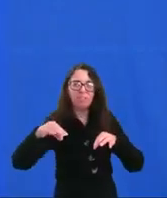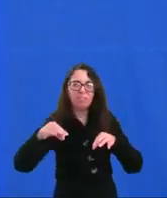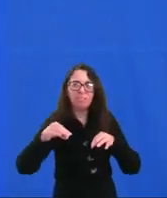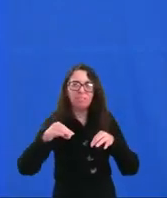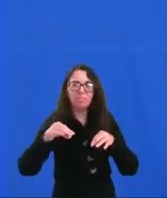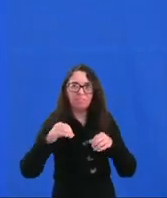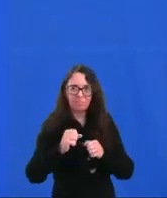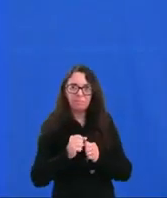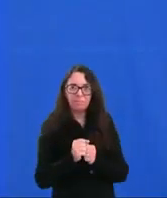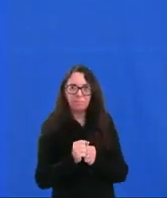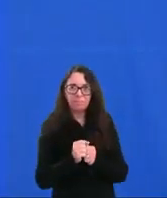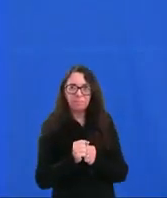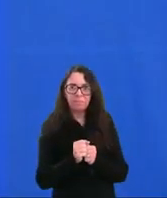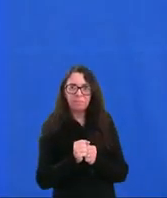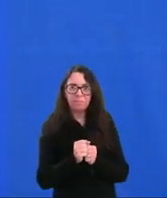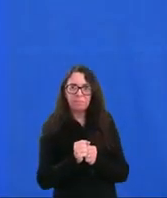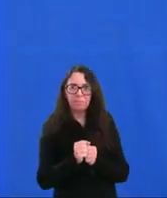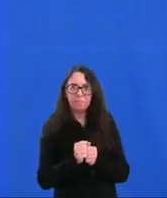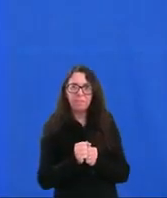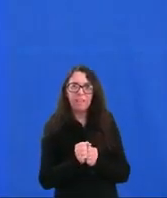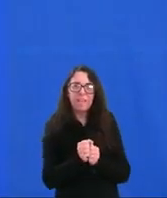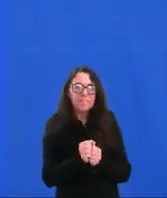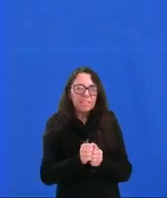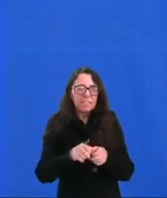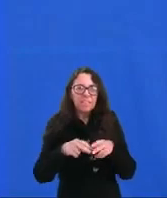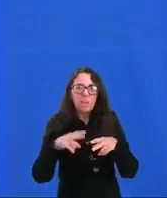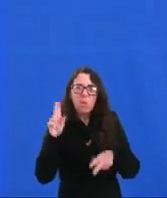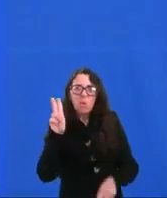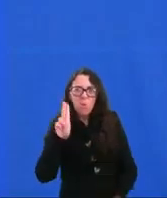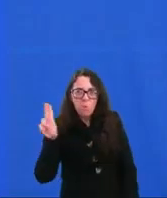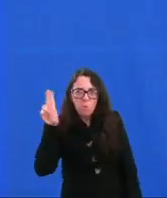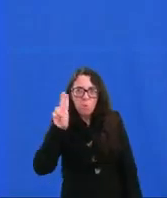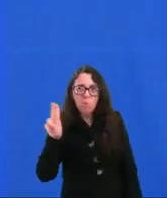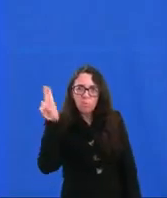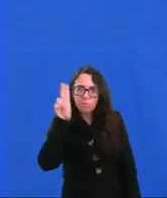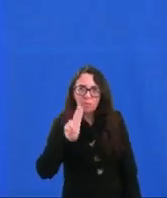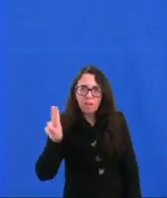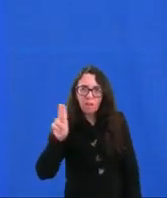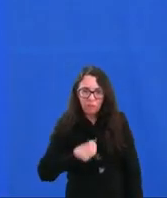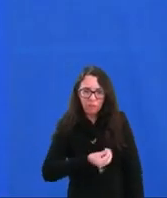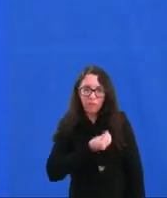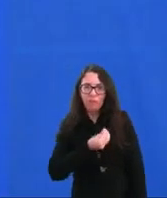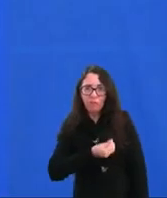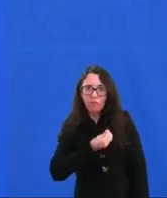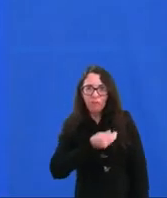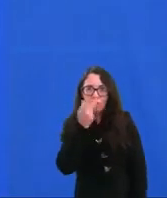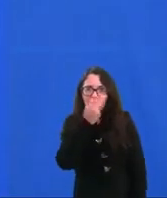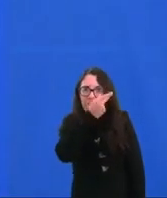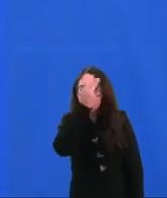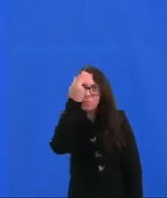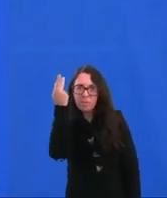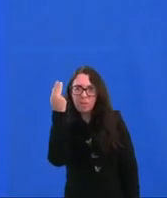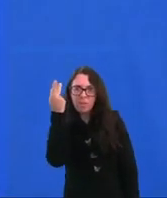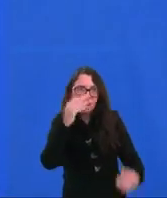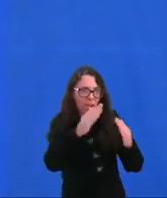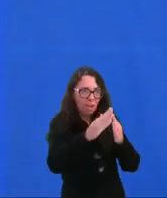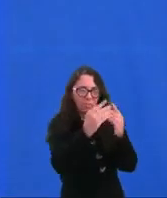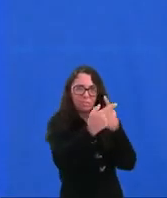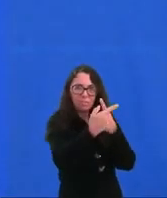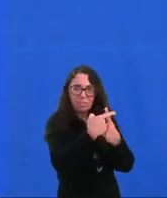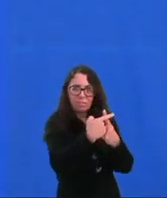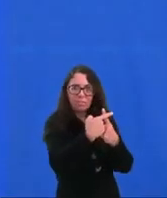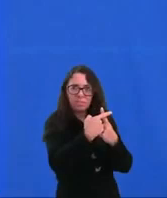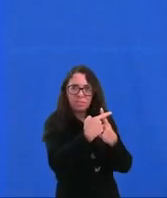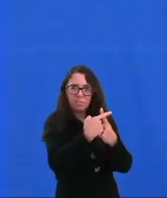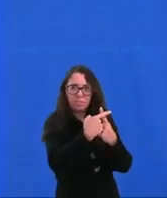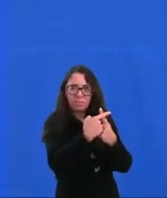Deus. Como pode uma igreja ser instrumento por meio do qual as pessoas venham a se aproximar de